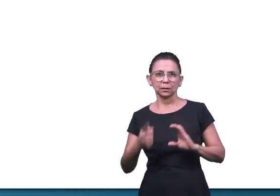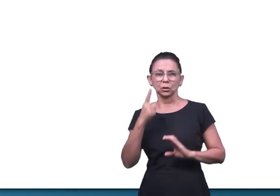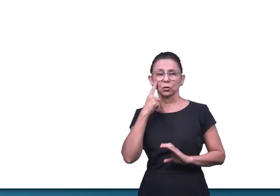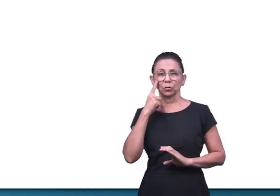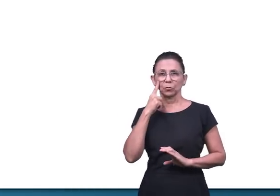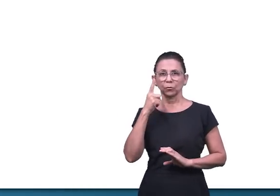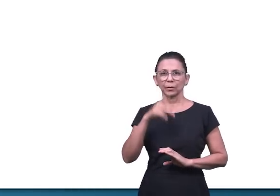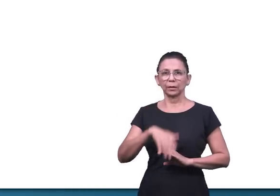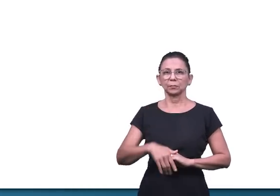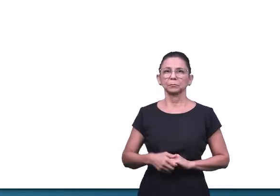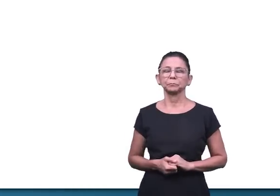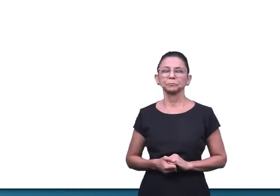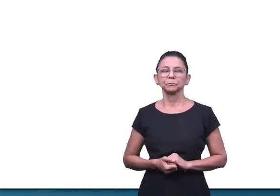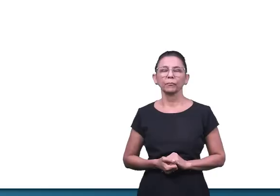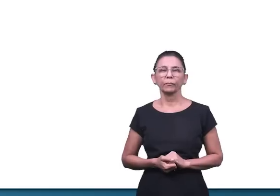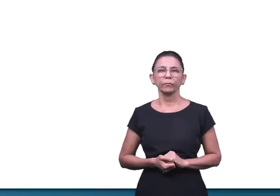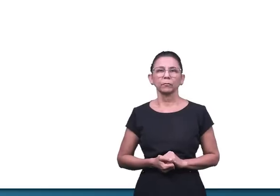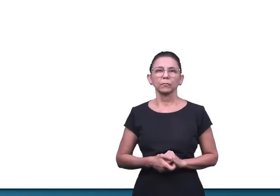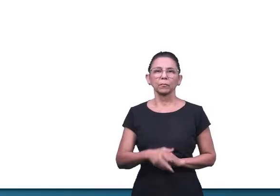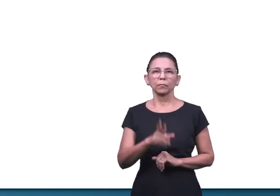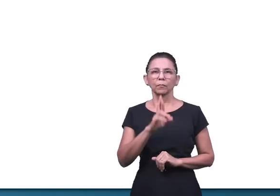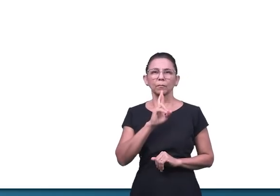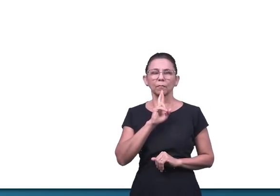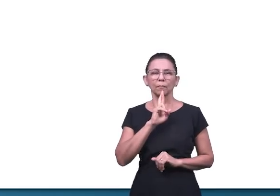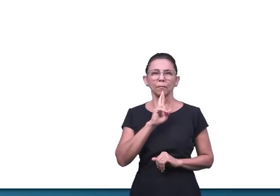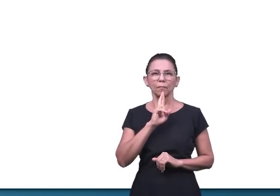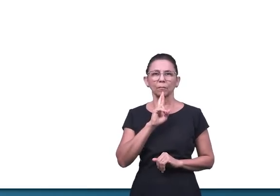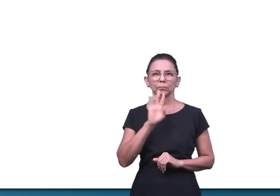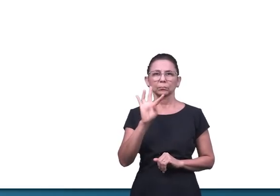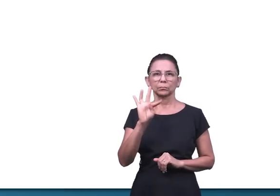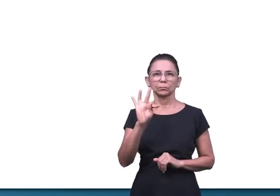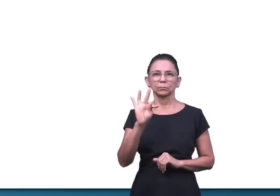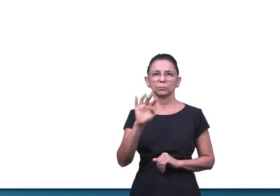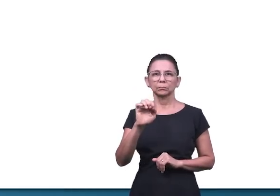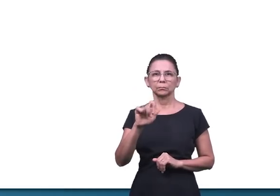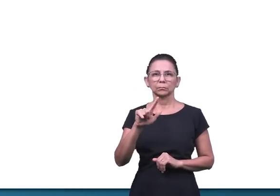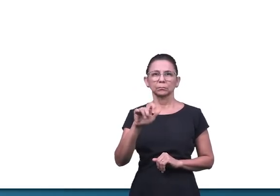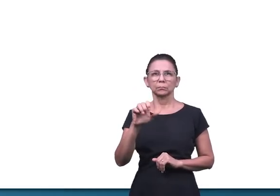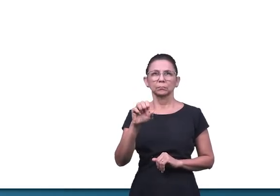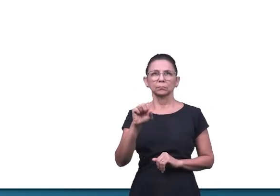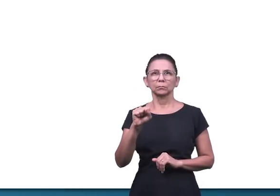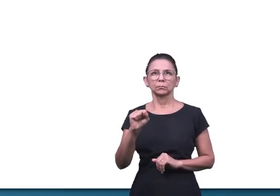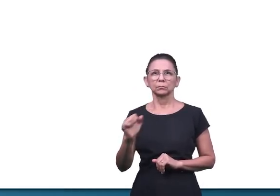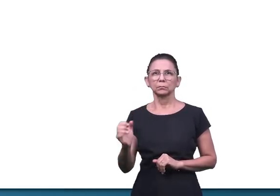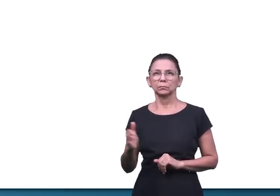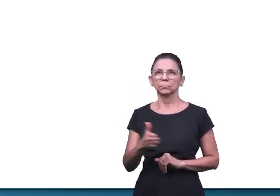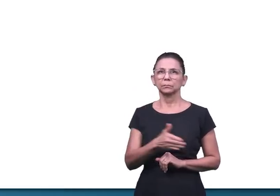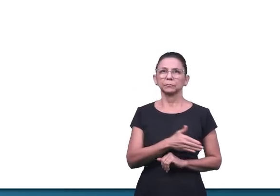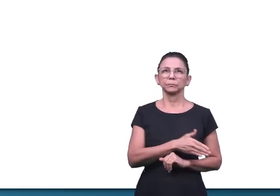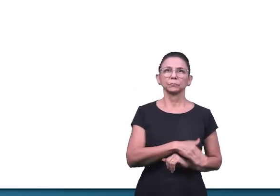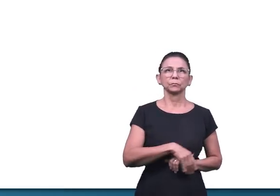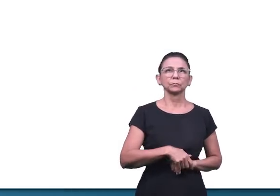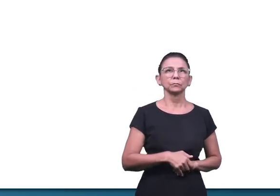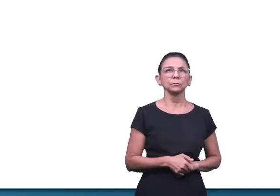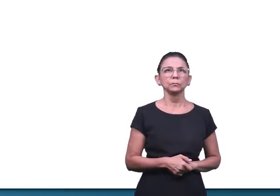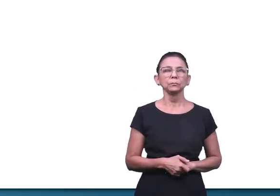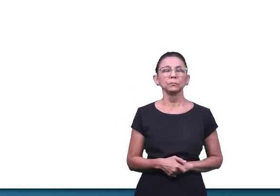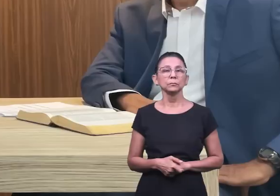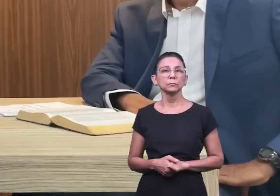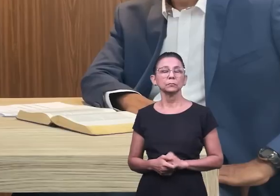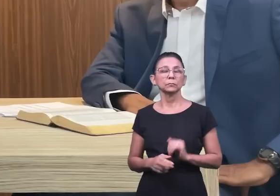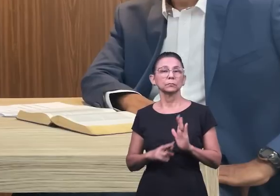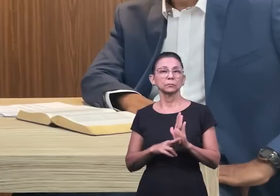Salomão? Madeira do Líbano, colunas de prata, estrado de ouro, assento de